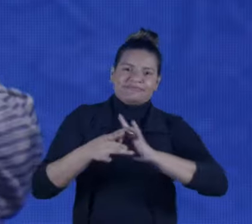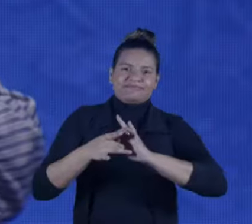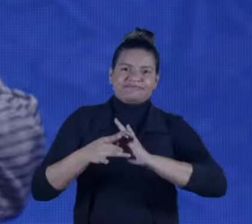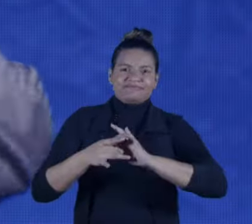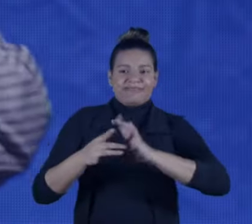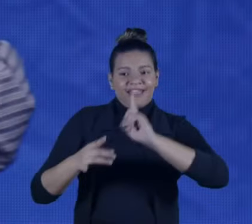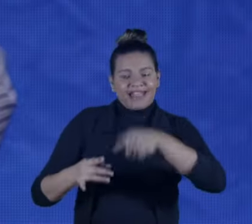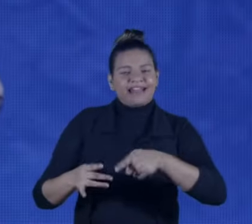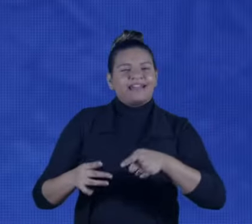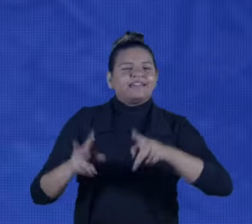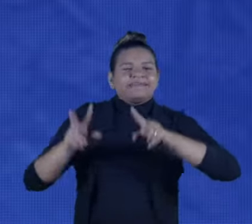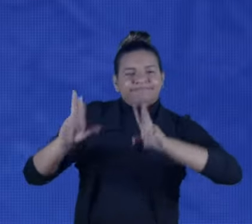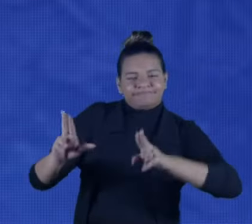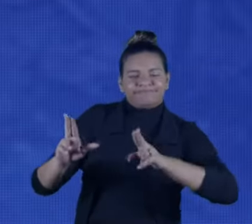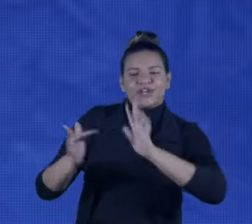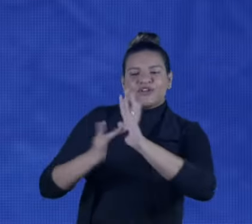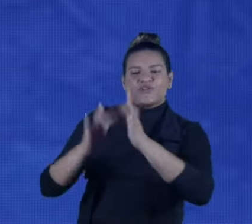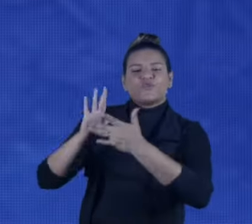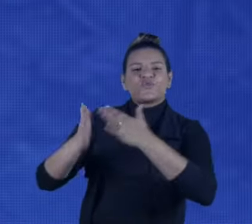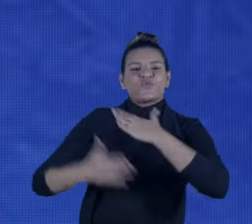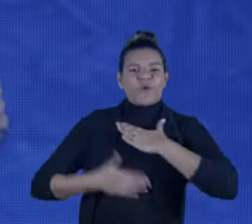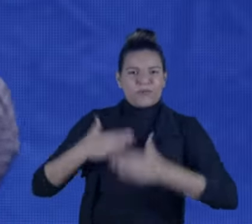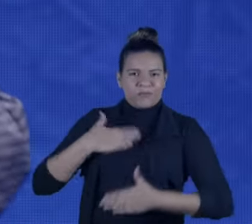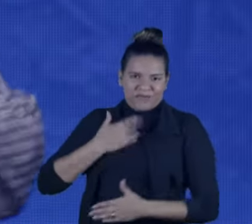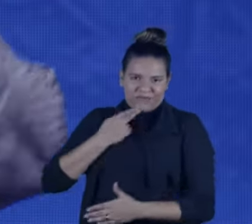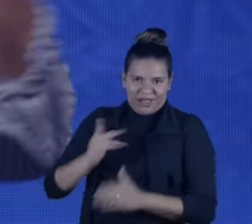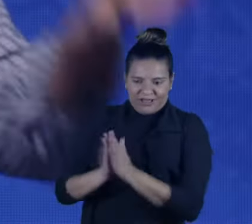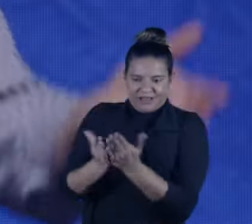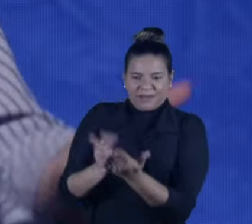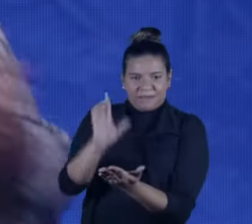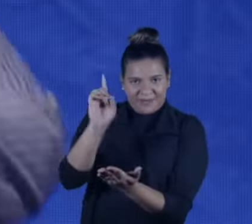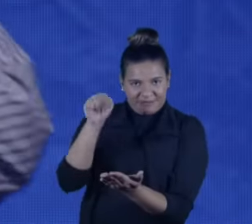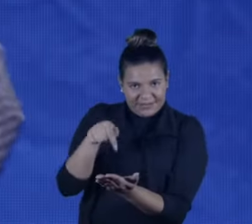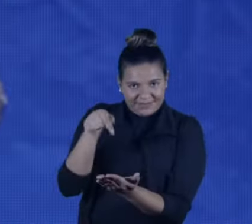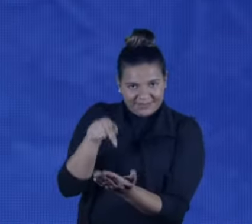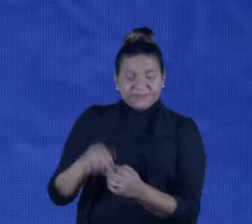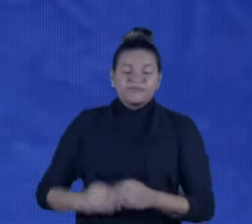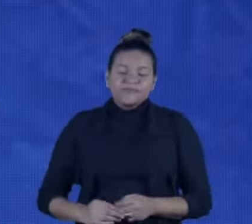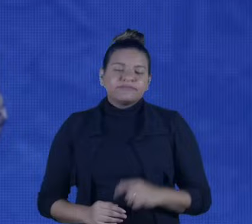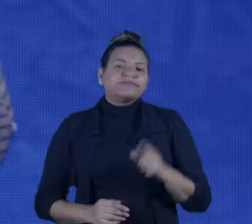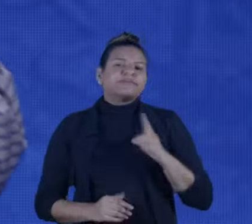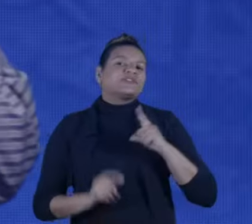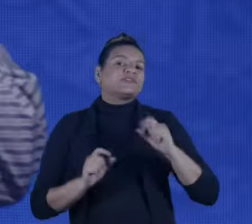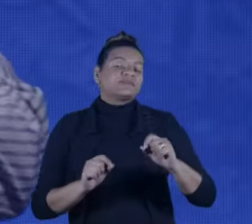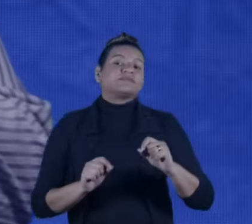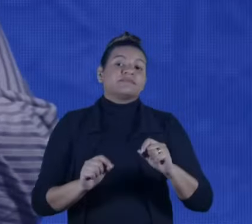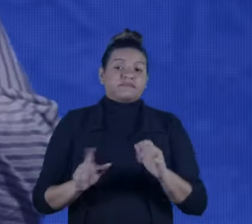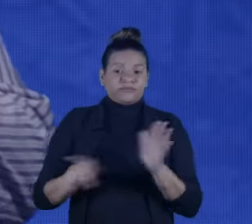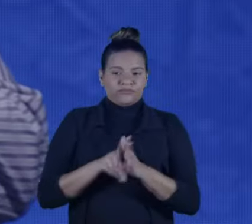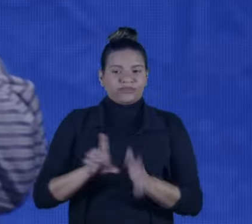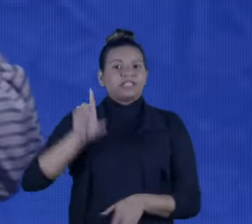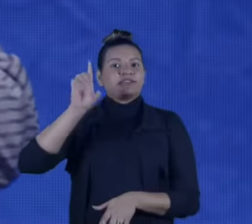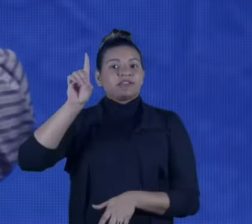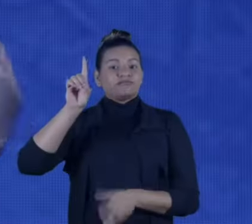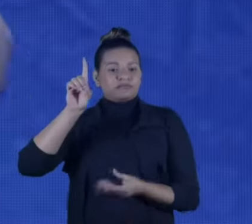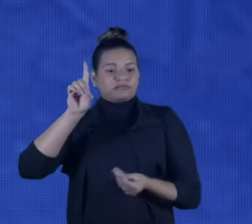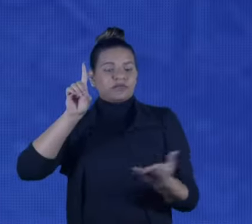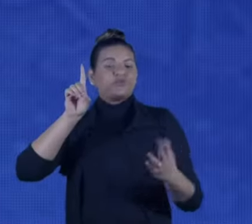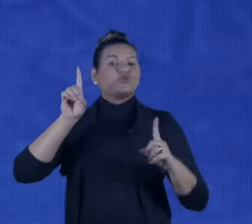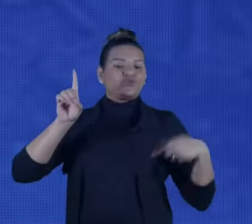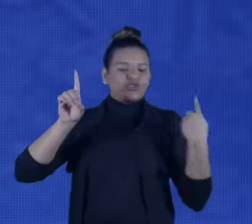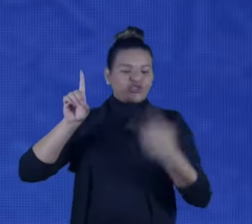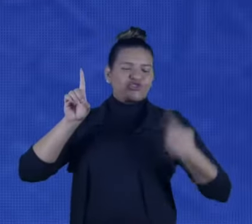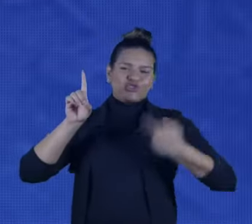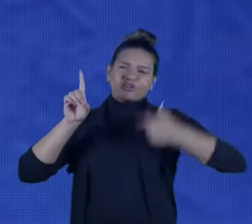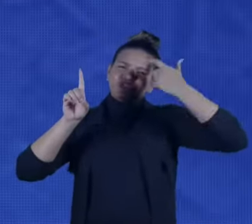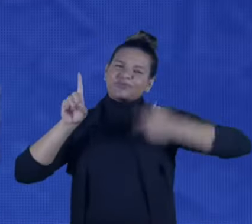de um corpo. A Bíblia fala que nós somos a lavoura de Deus, não é isso? Um semeia, outro rega, mas quem dá o crescimento é Deus. A